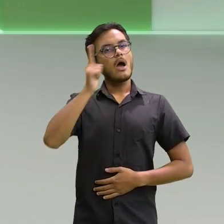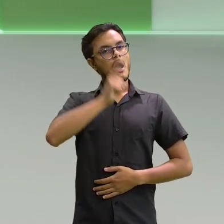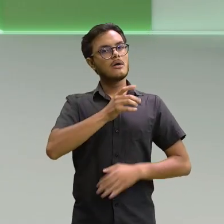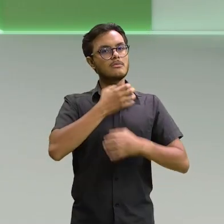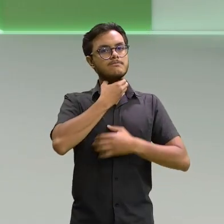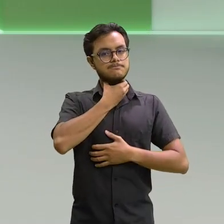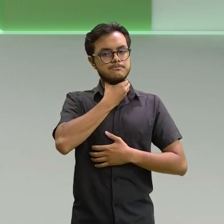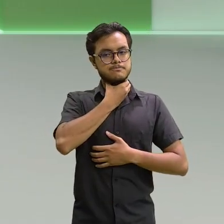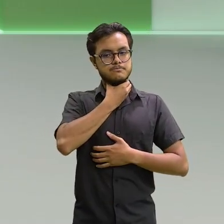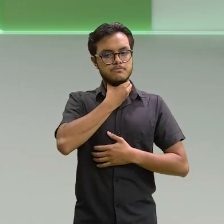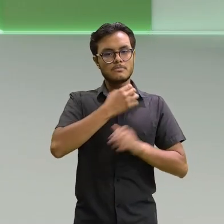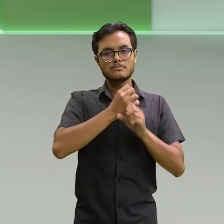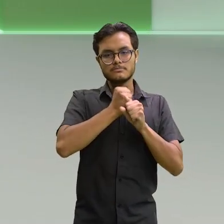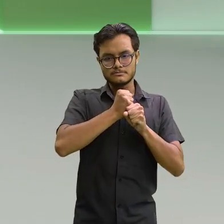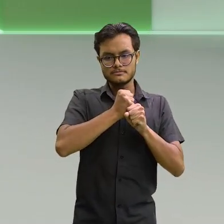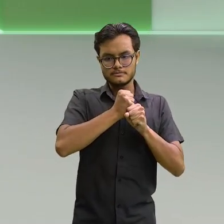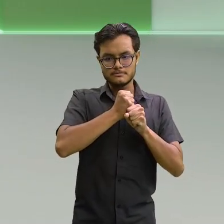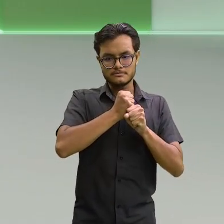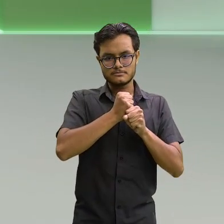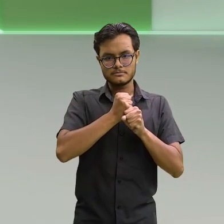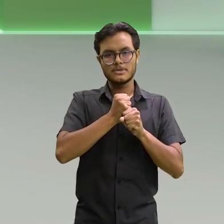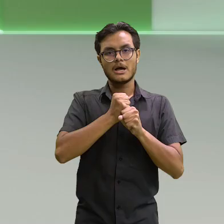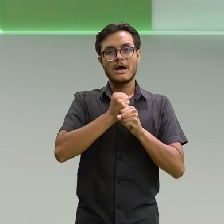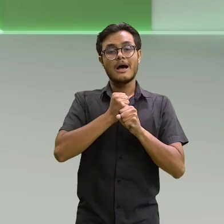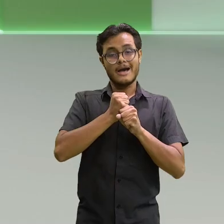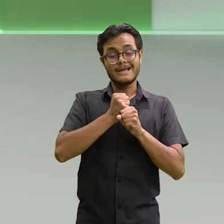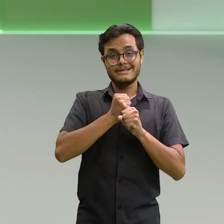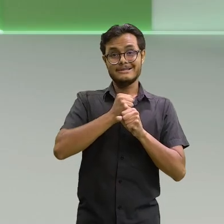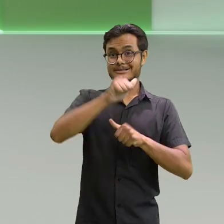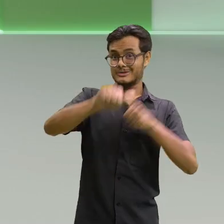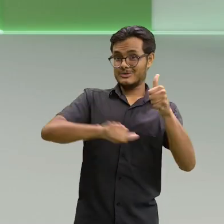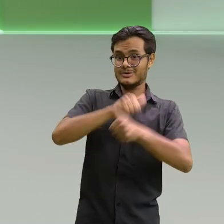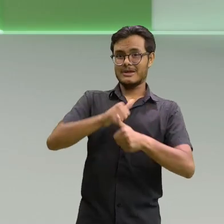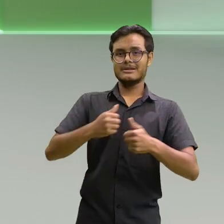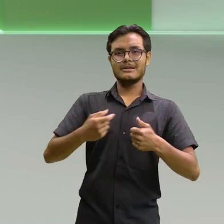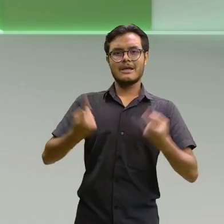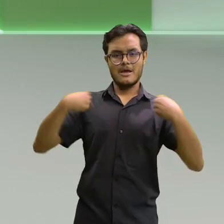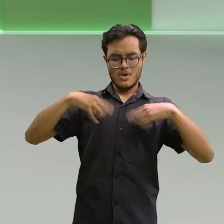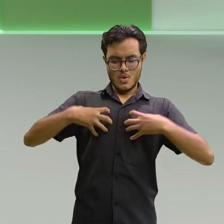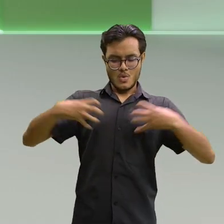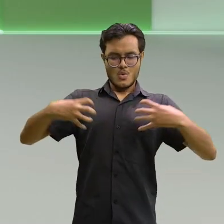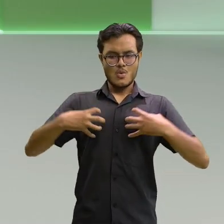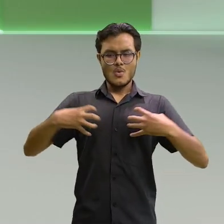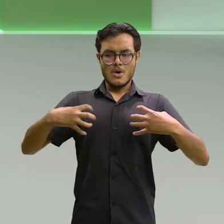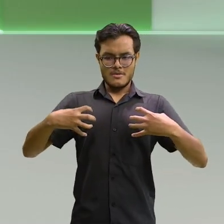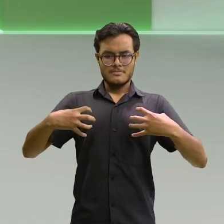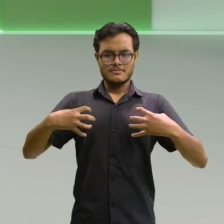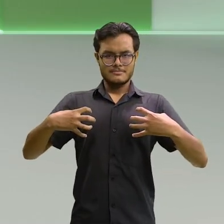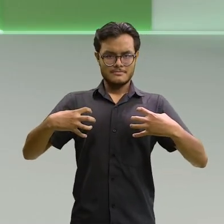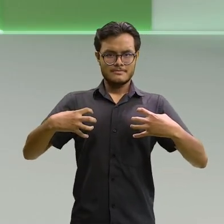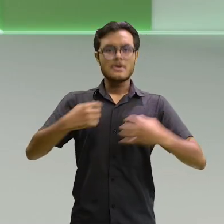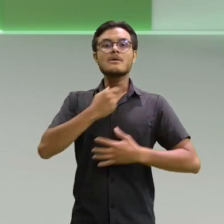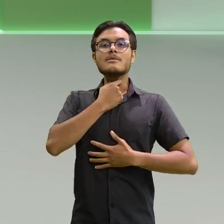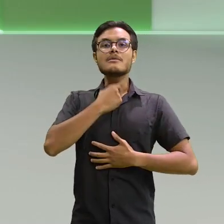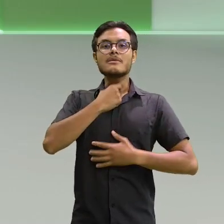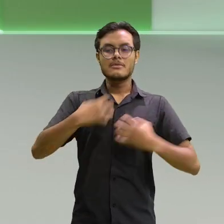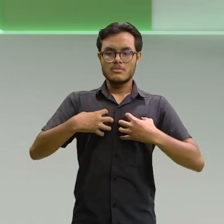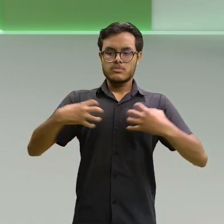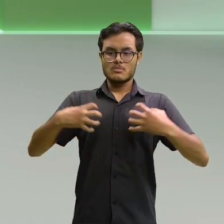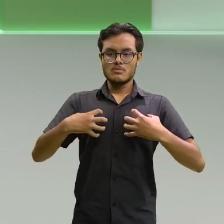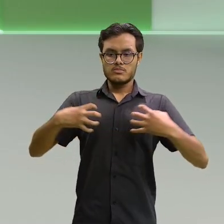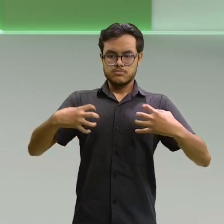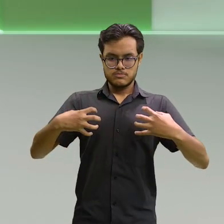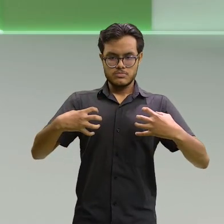desse alimento pegar o caminho errado e ir parar lá na tua traqueia,